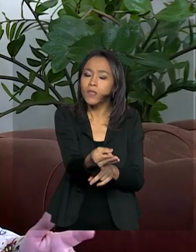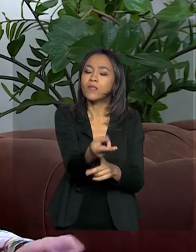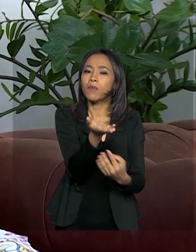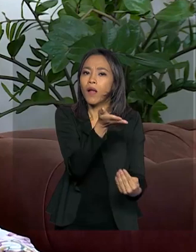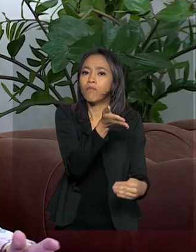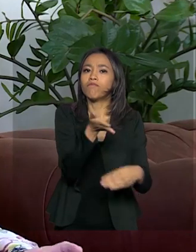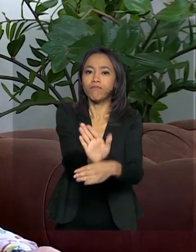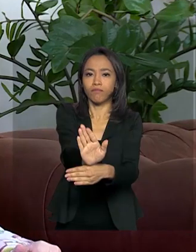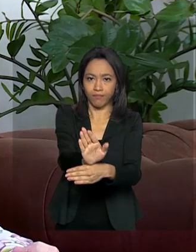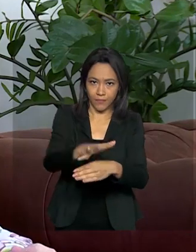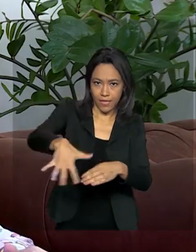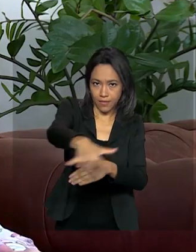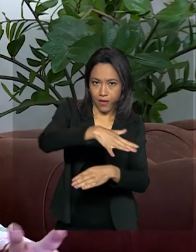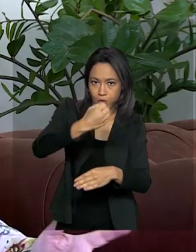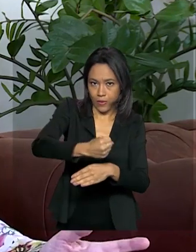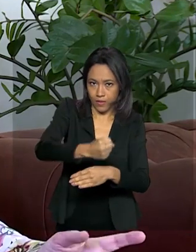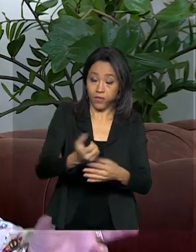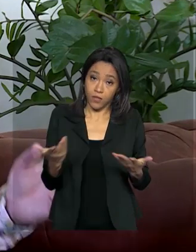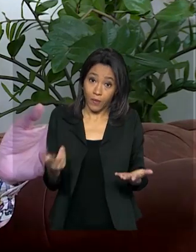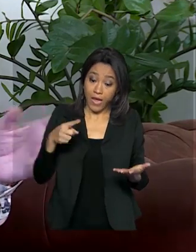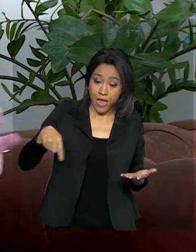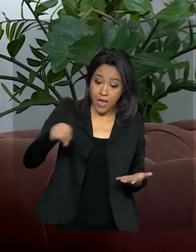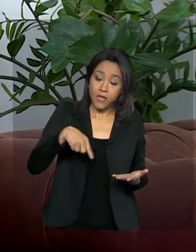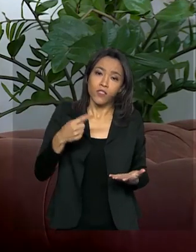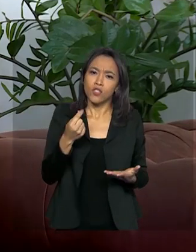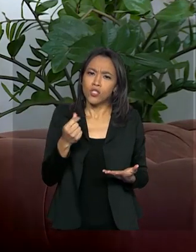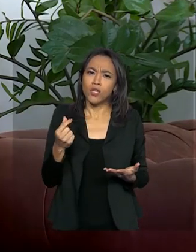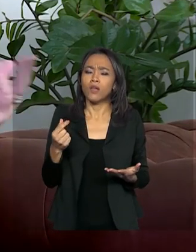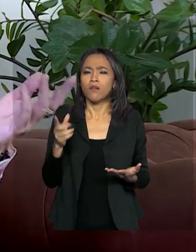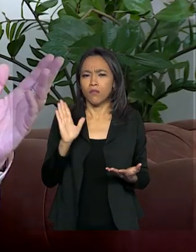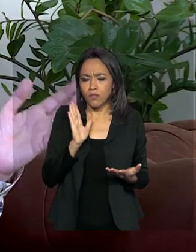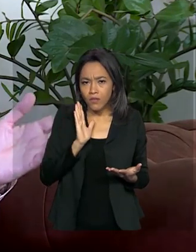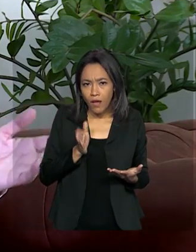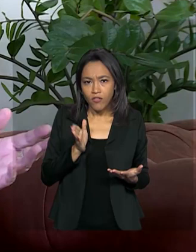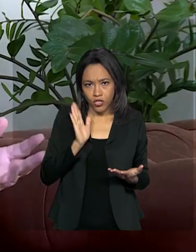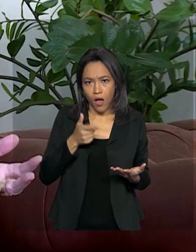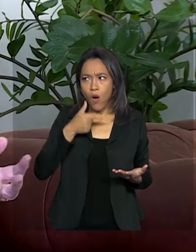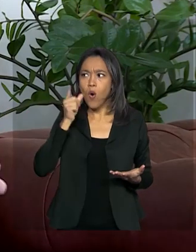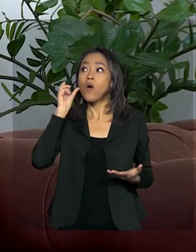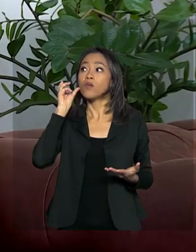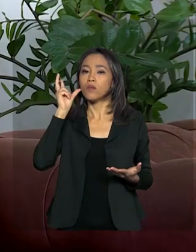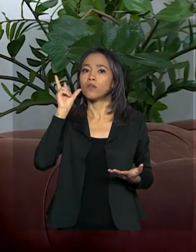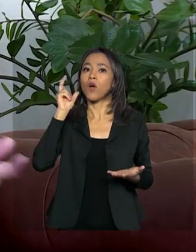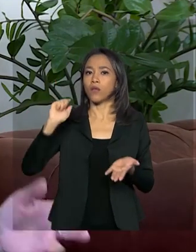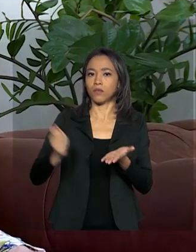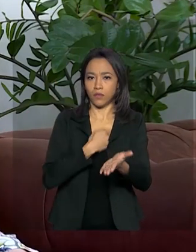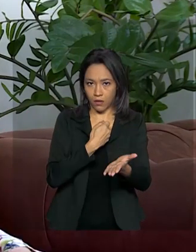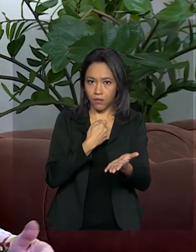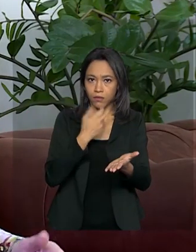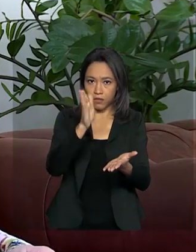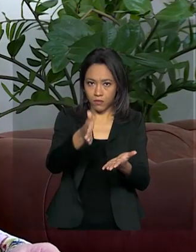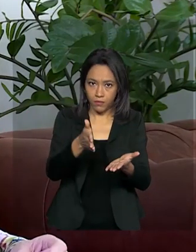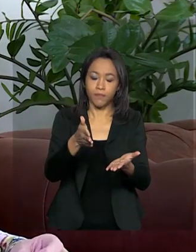atender a cadeia é de leite então esse dinheiro é deve estar sendo essa foi assinado anteontem bom